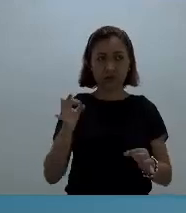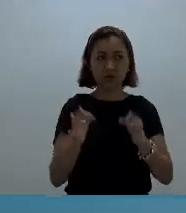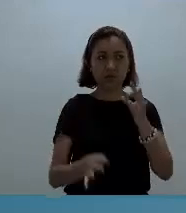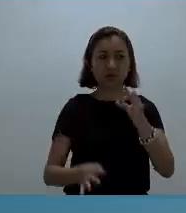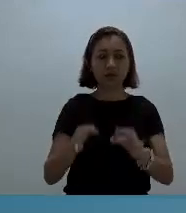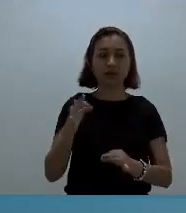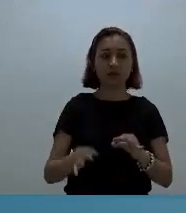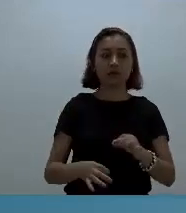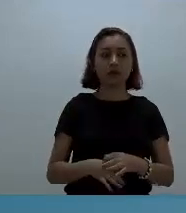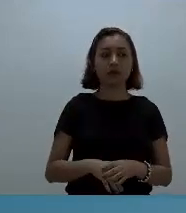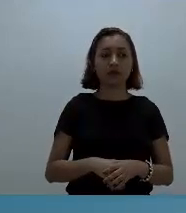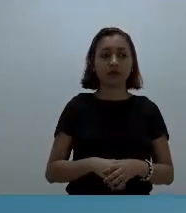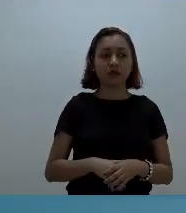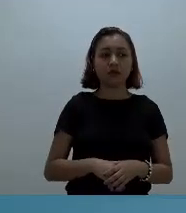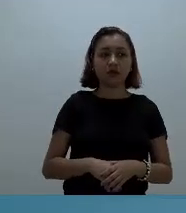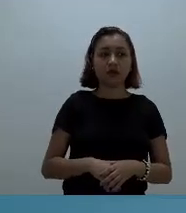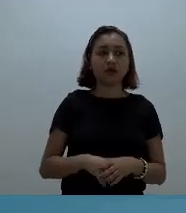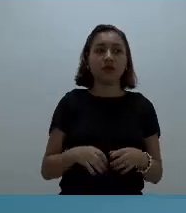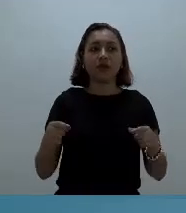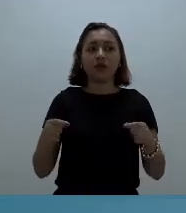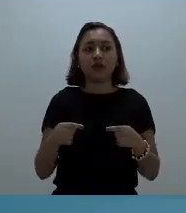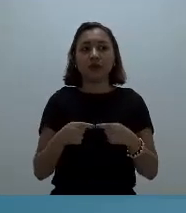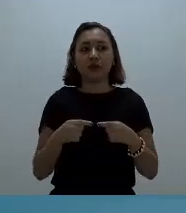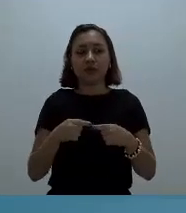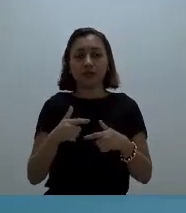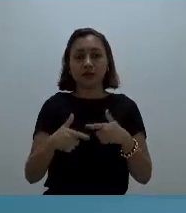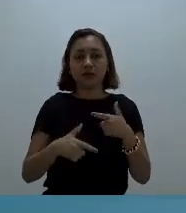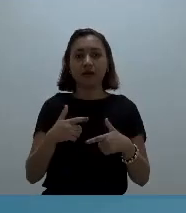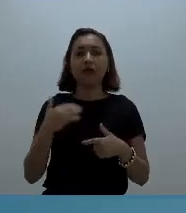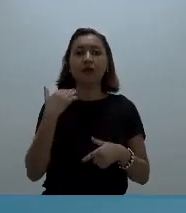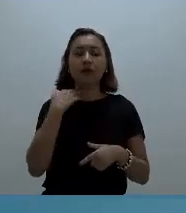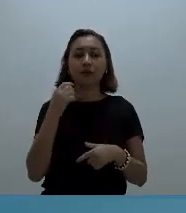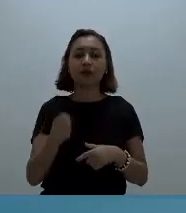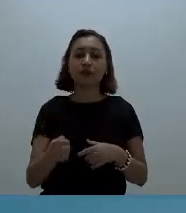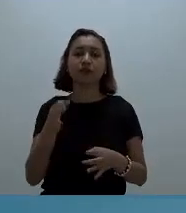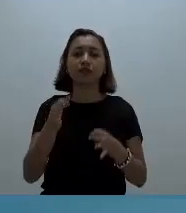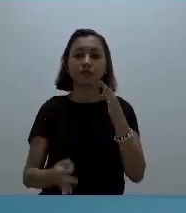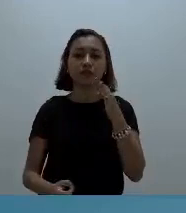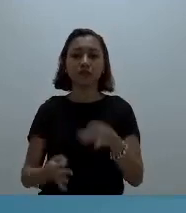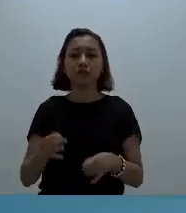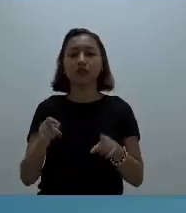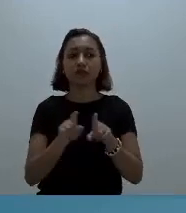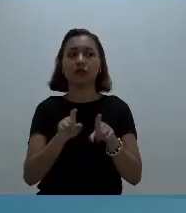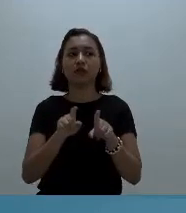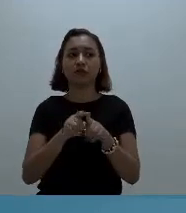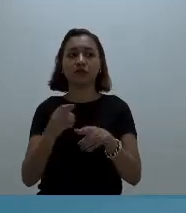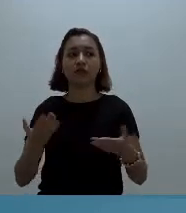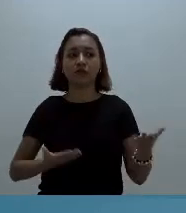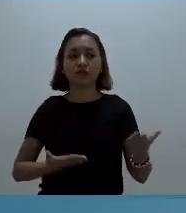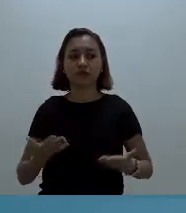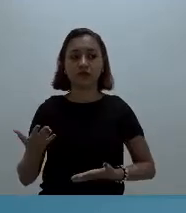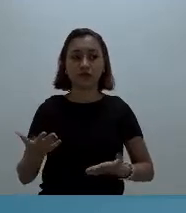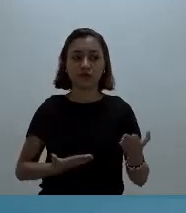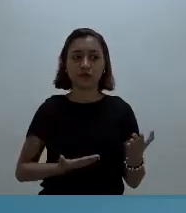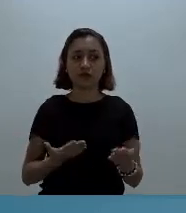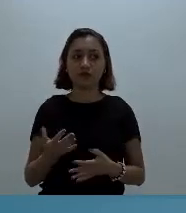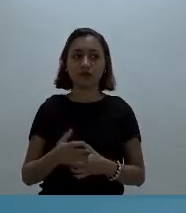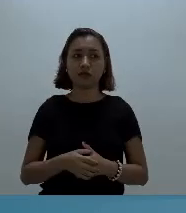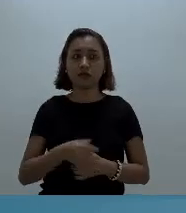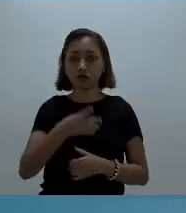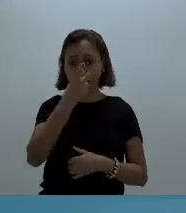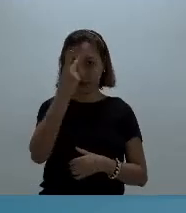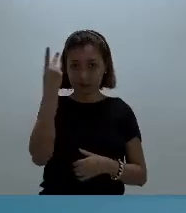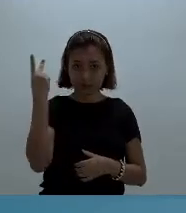para magistrados e servidores com deficiência, necessidades especiais,